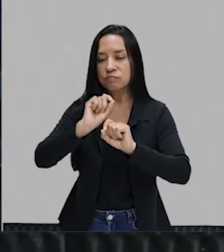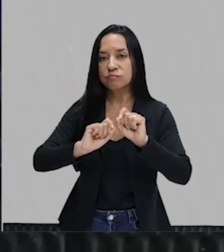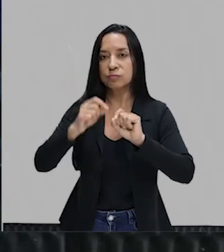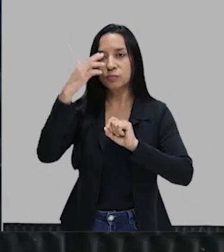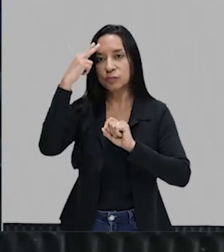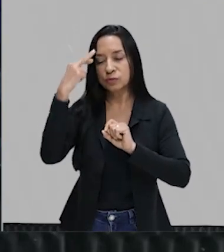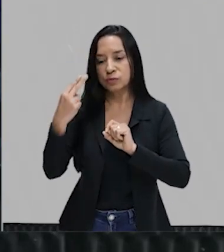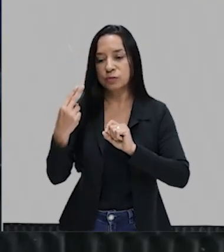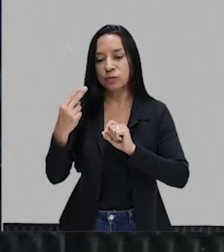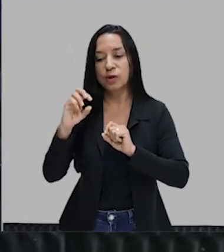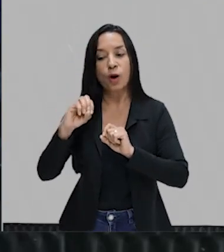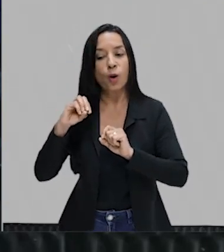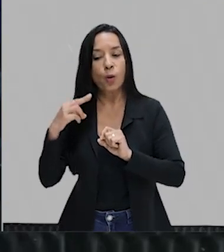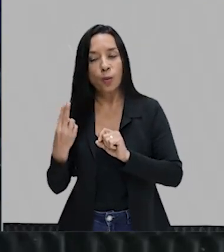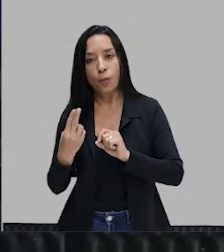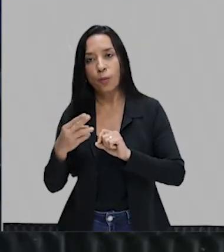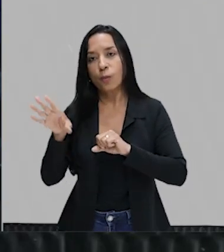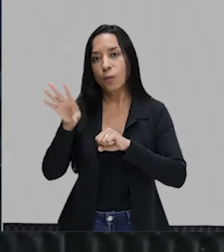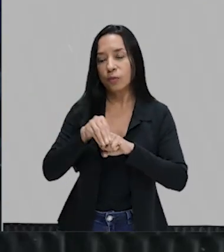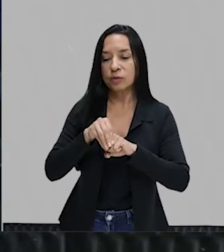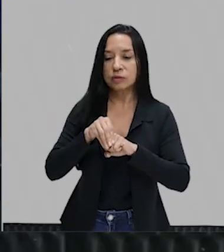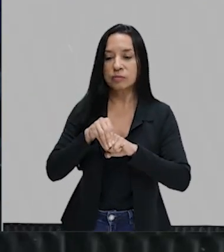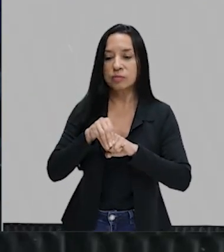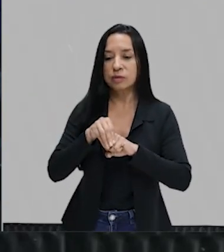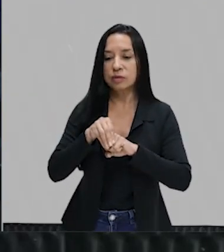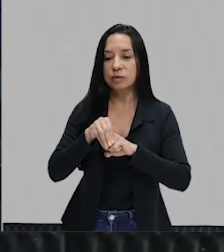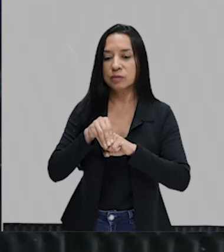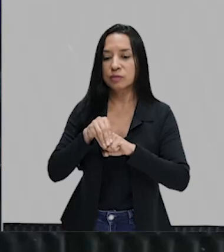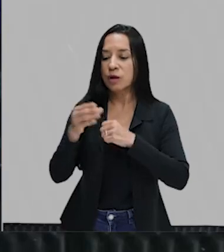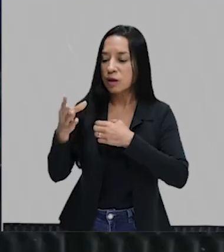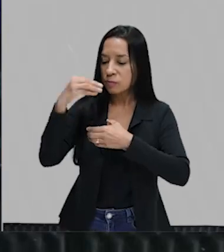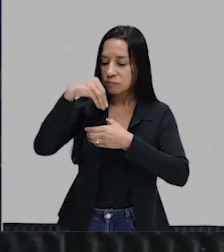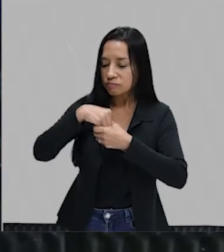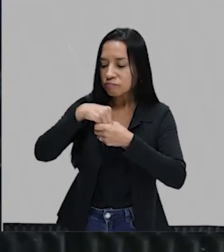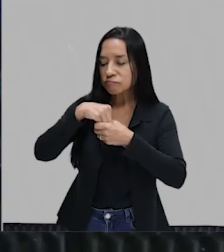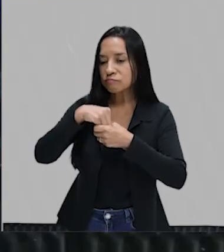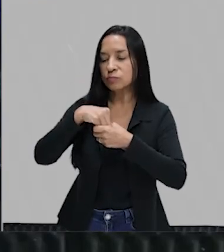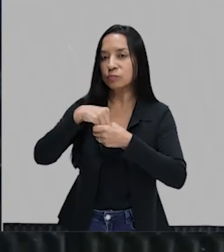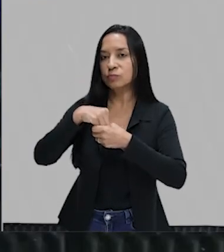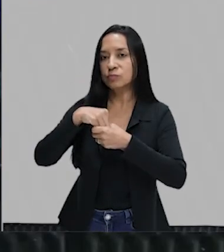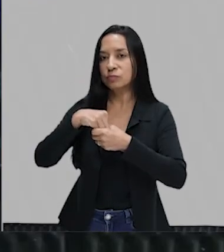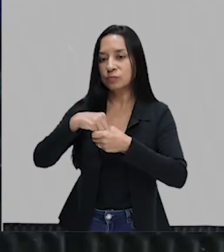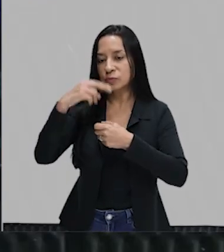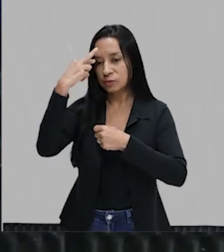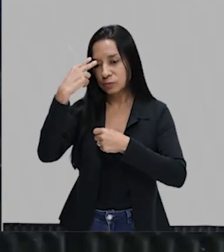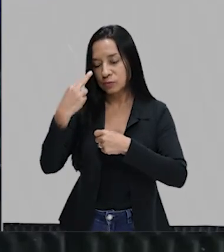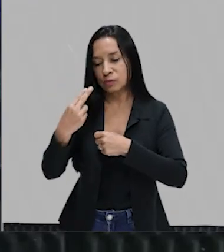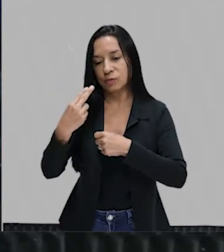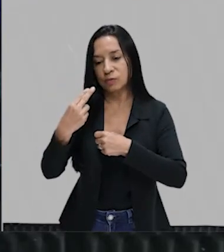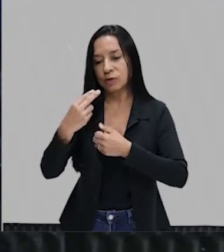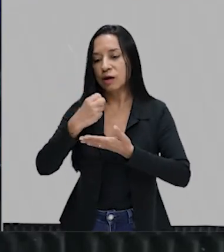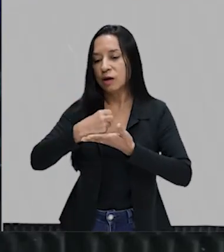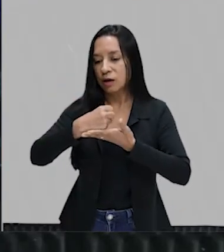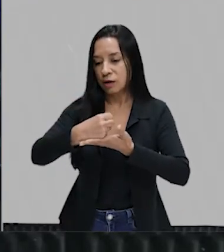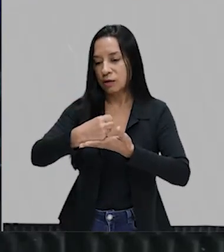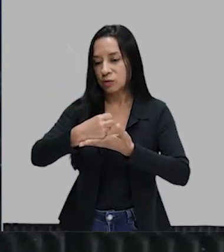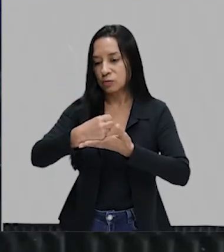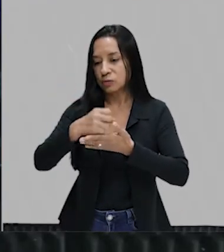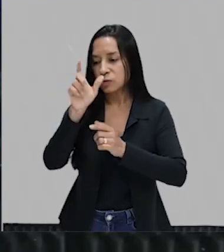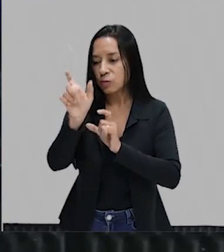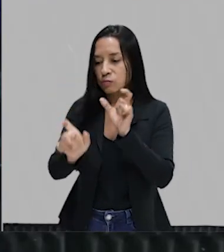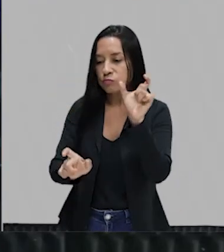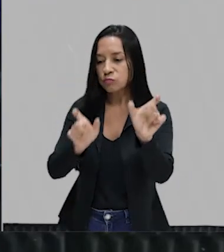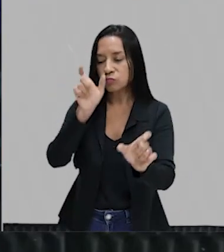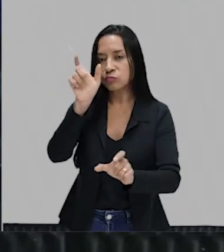história ou o conhecimento que está por detrás da história ajuda vários sujeitos